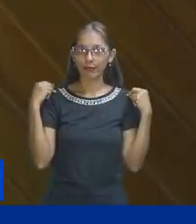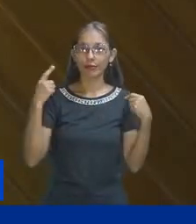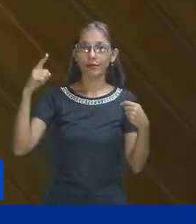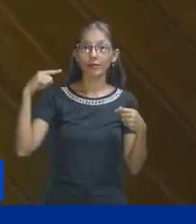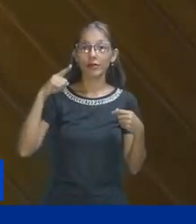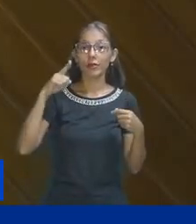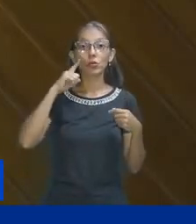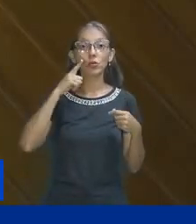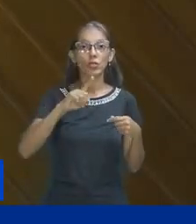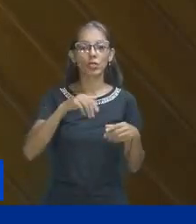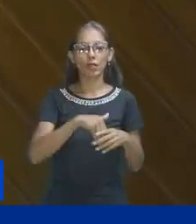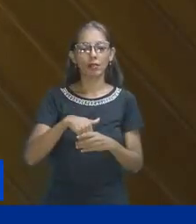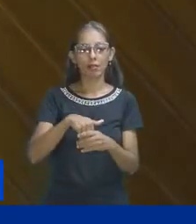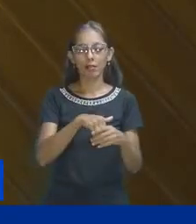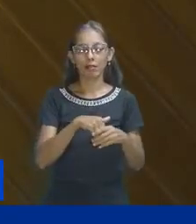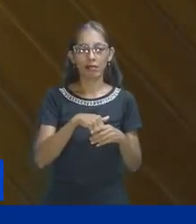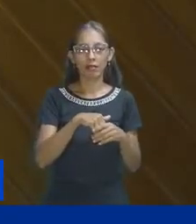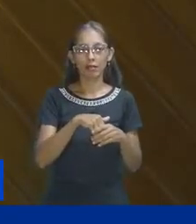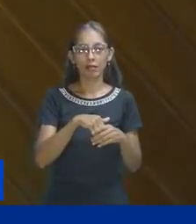a dona Maria Ramos.